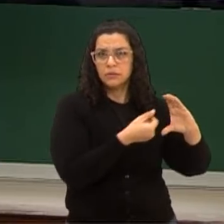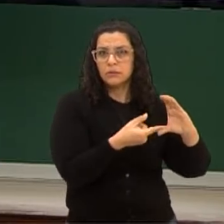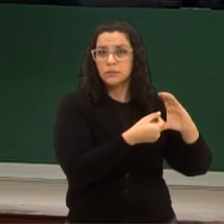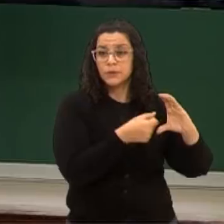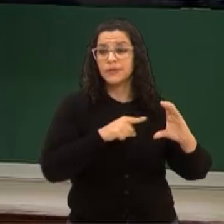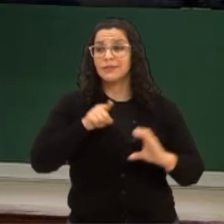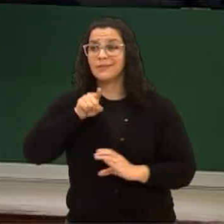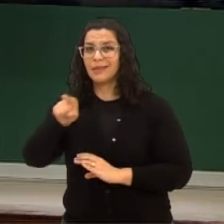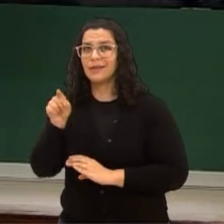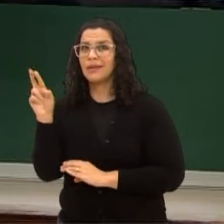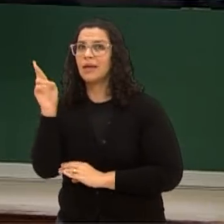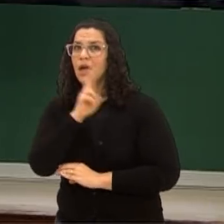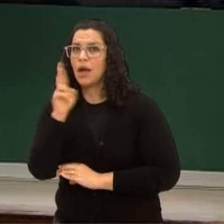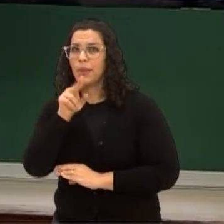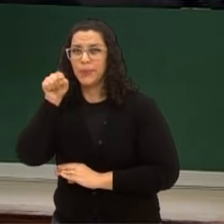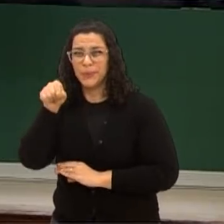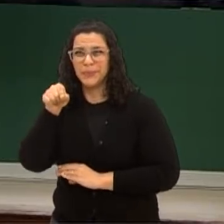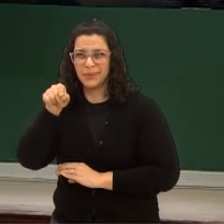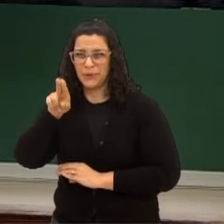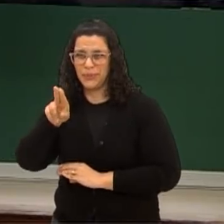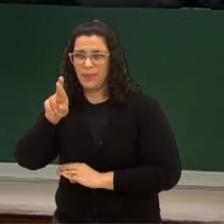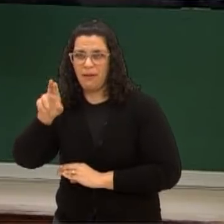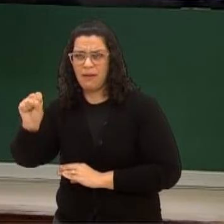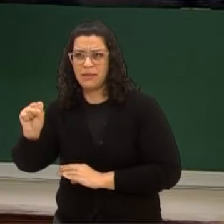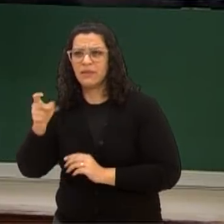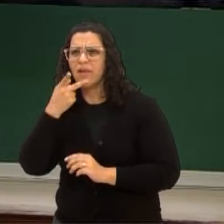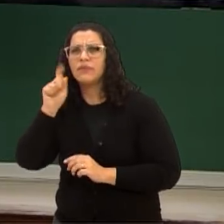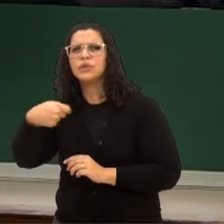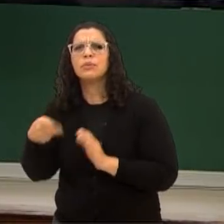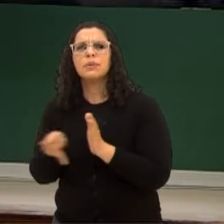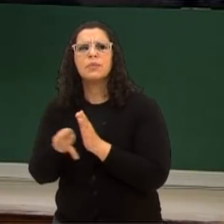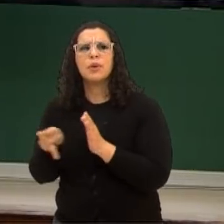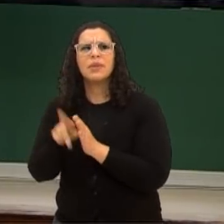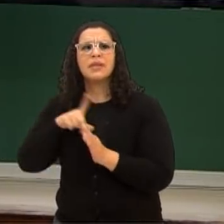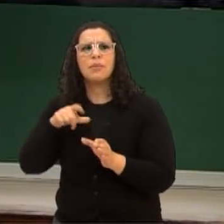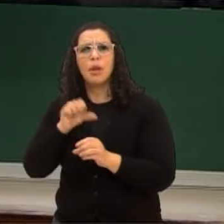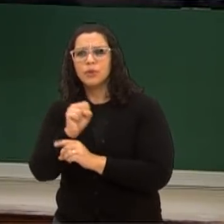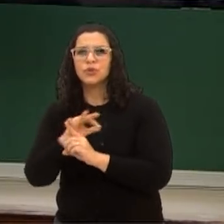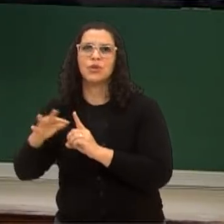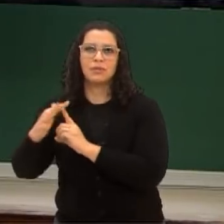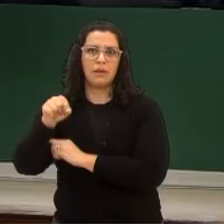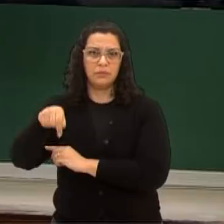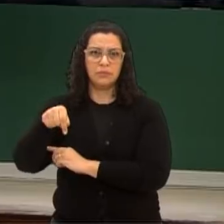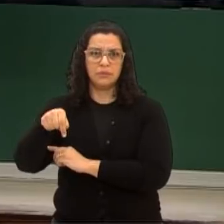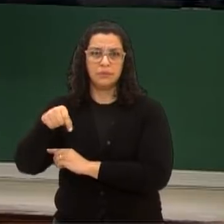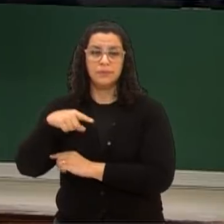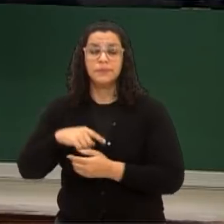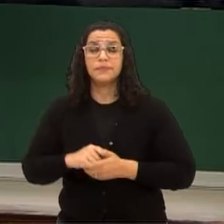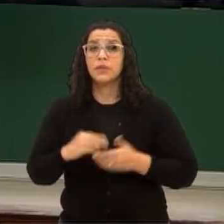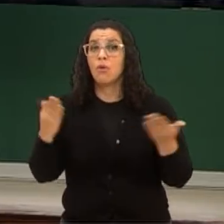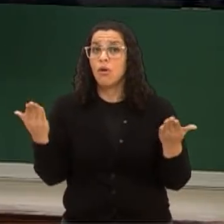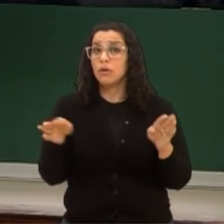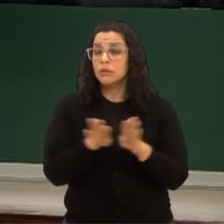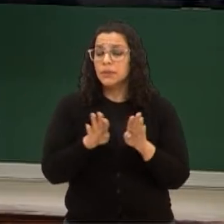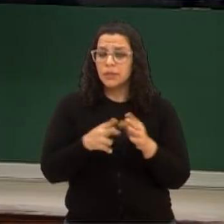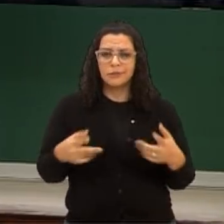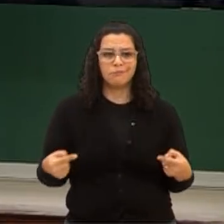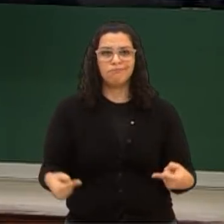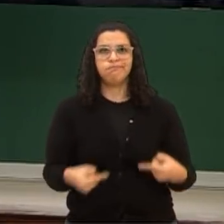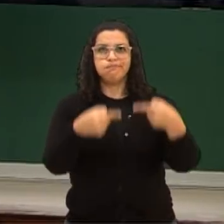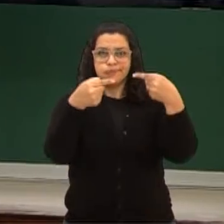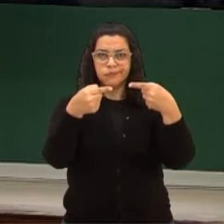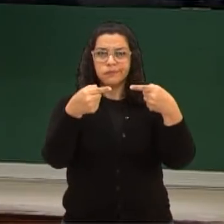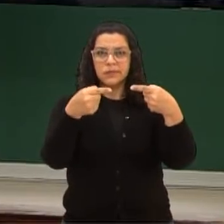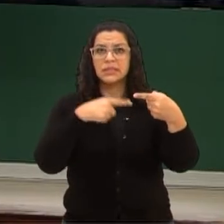e a União Soviética que à época defendia então o socialismo. E esses conflitos eram